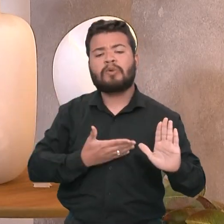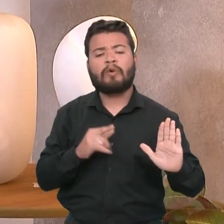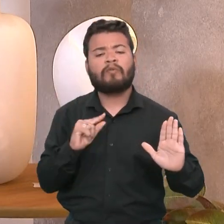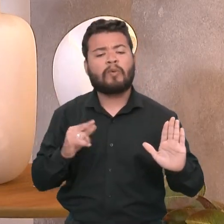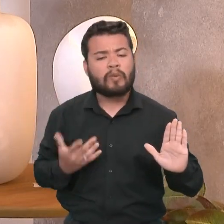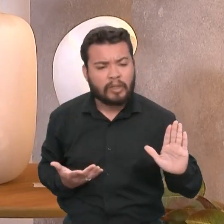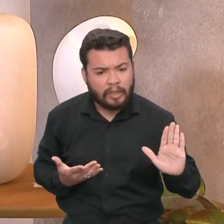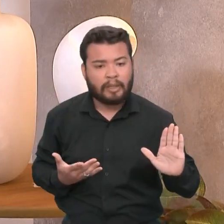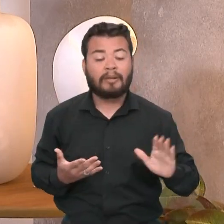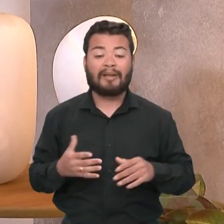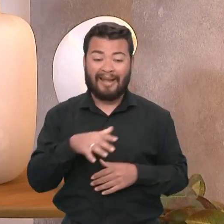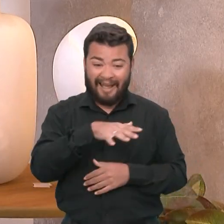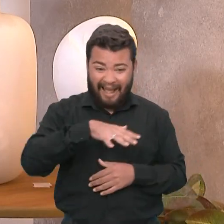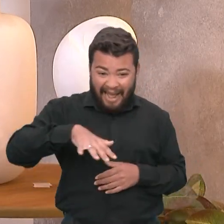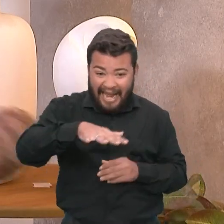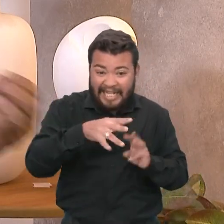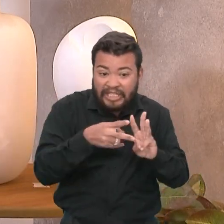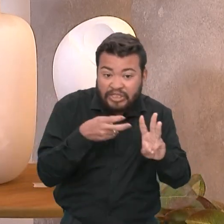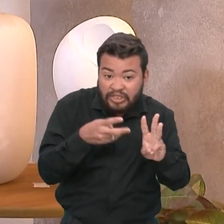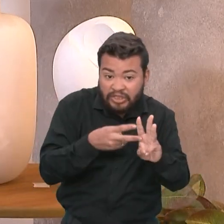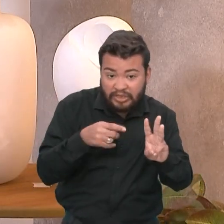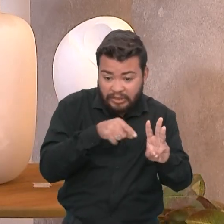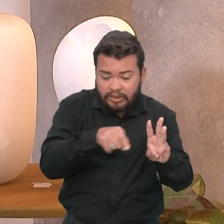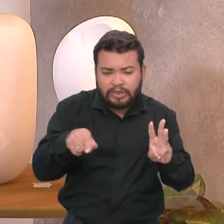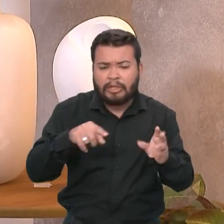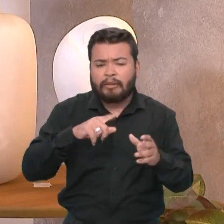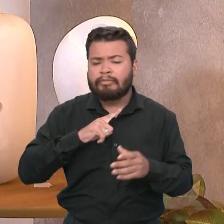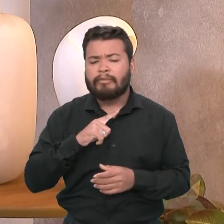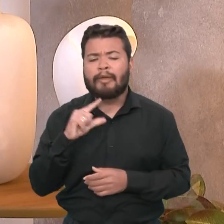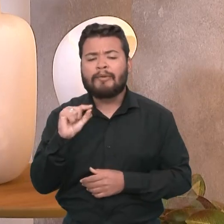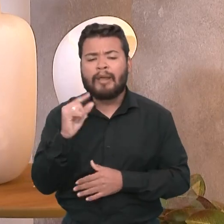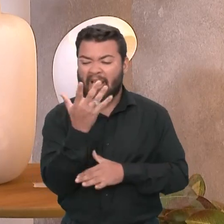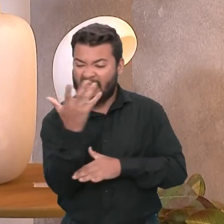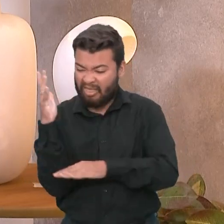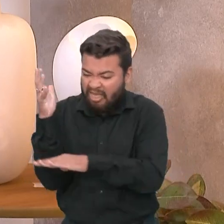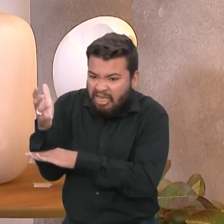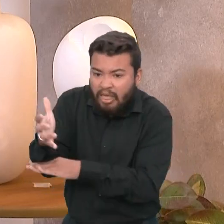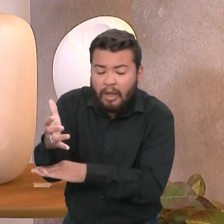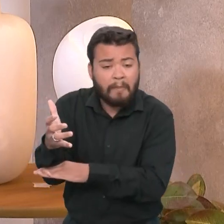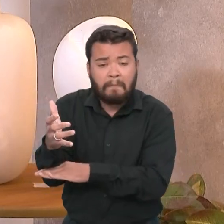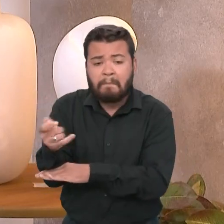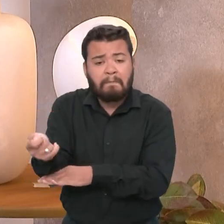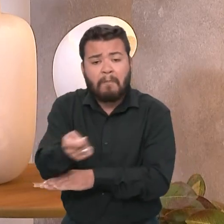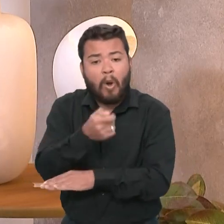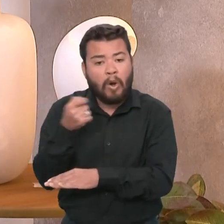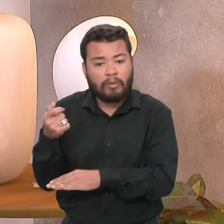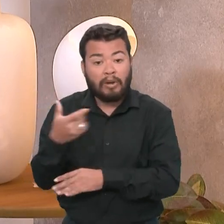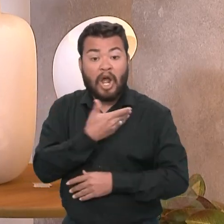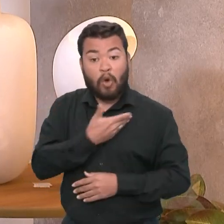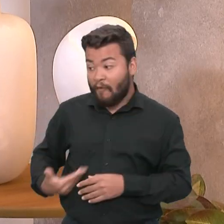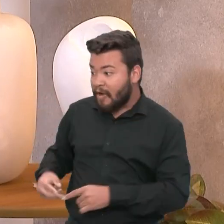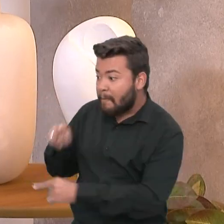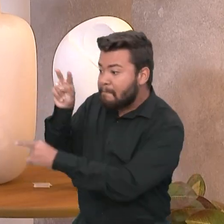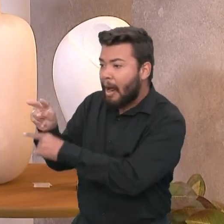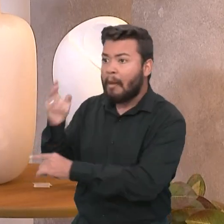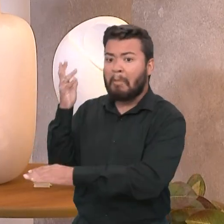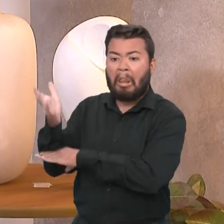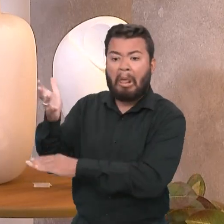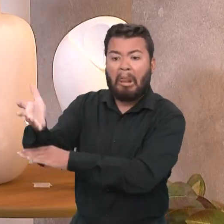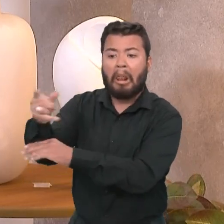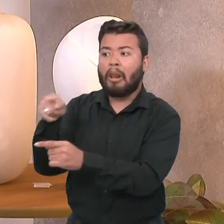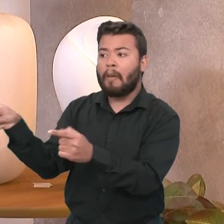áreas das terras indígenas têm menos desmatamento do que mesmo as áreas que são protegidas pelo governo. O que